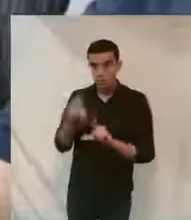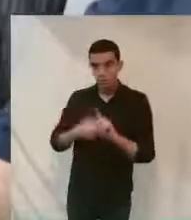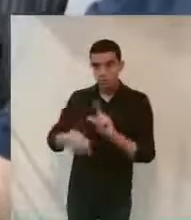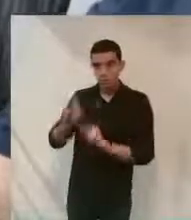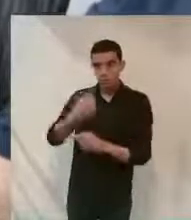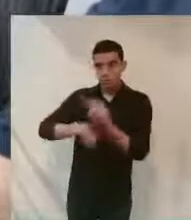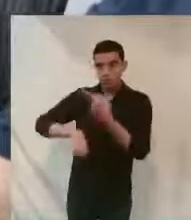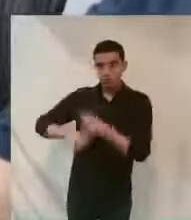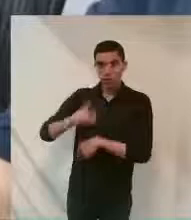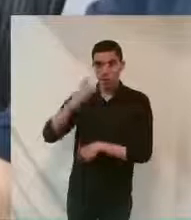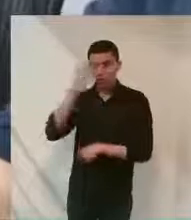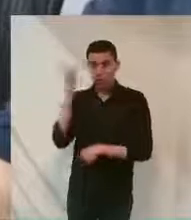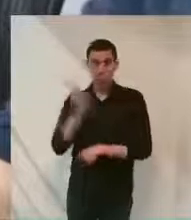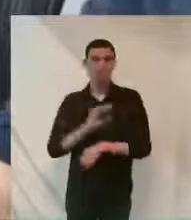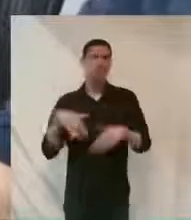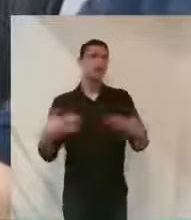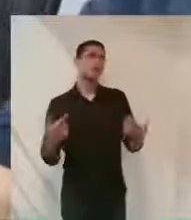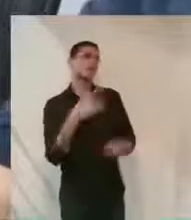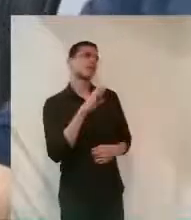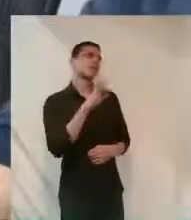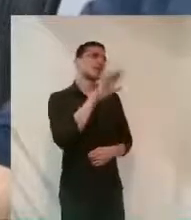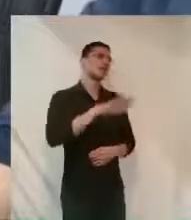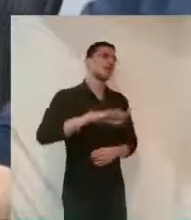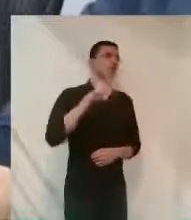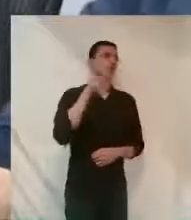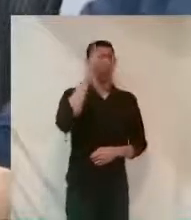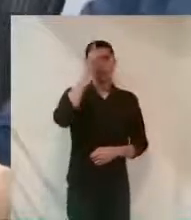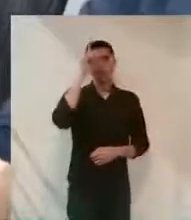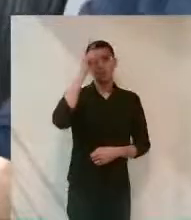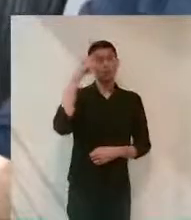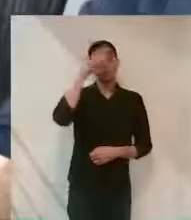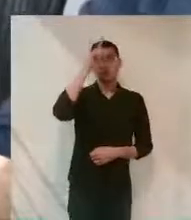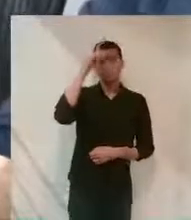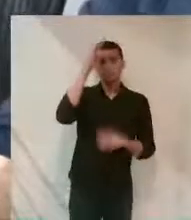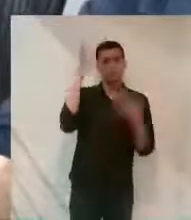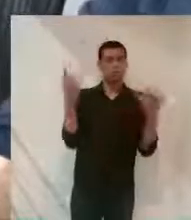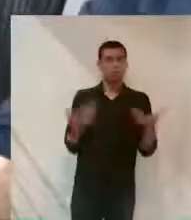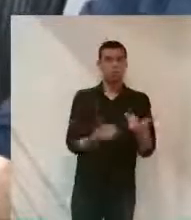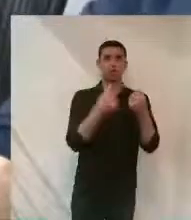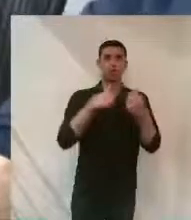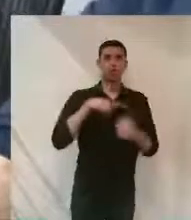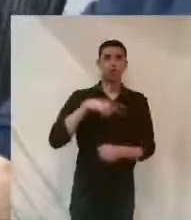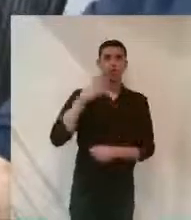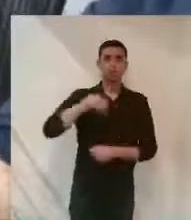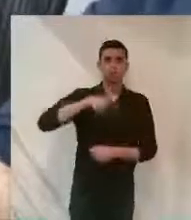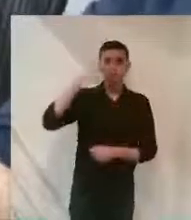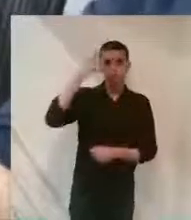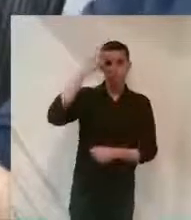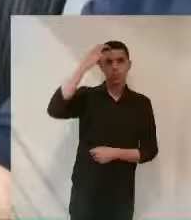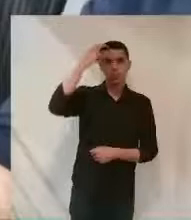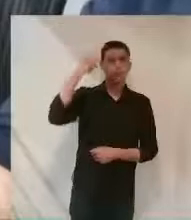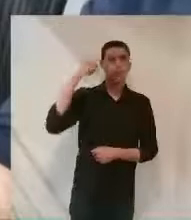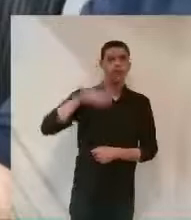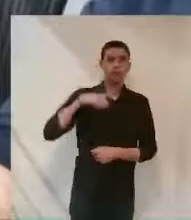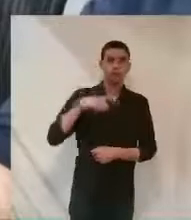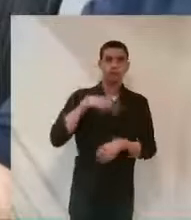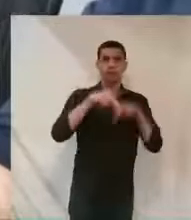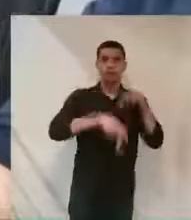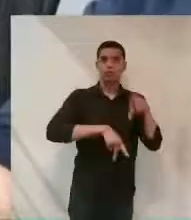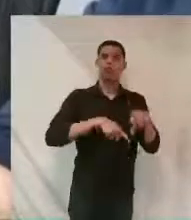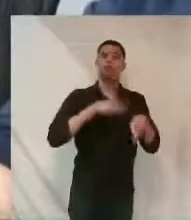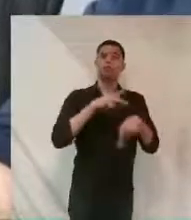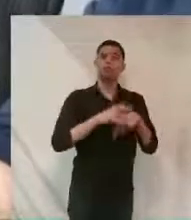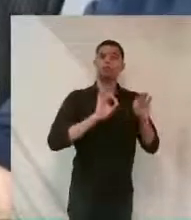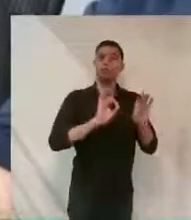na Alemanha. Na Alemanha é maravilhoso. Né? Você já tem uma cultura, você tem um ponto fundamental que nós temos pouco aqui no